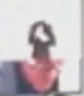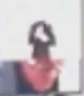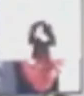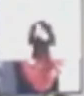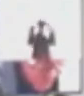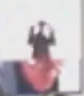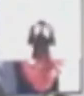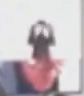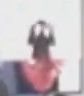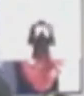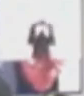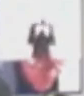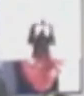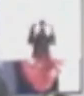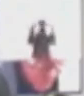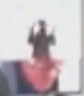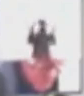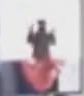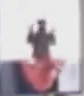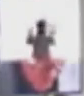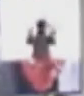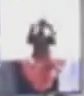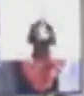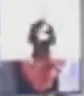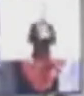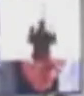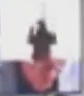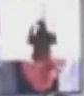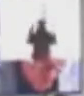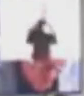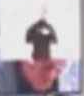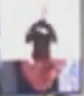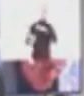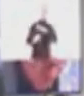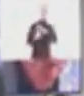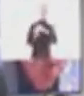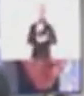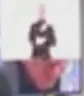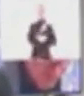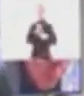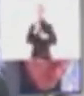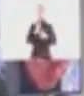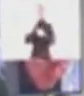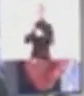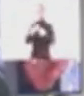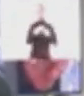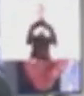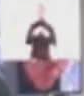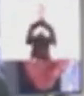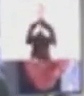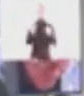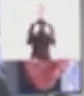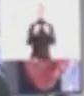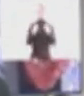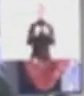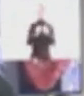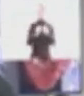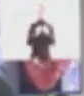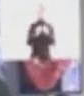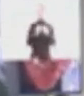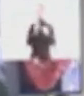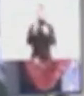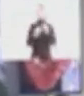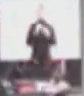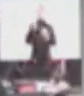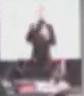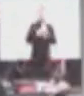26.402 milhões de reais. O valor é maior, quase 1 milhão de reais, do orçamento deste ano de 2024.